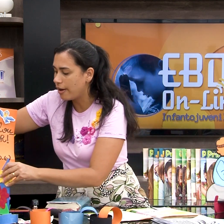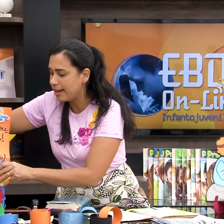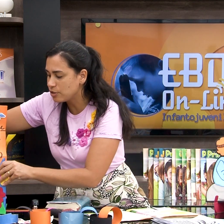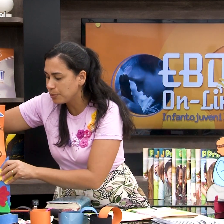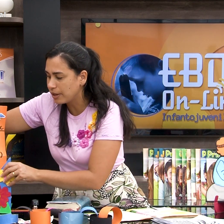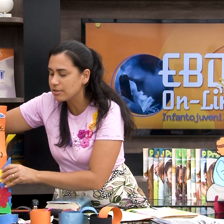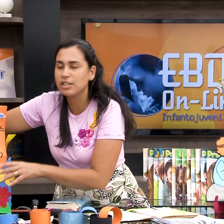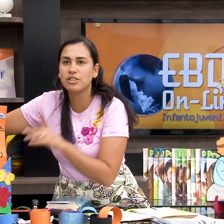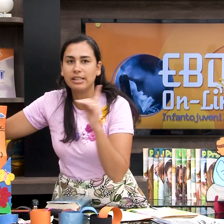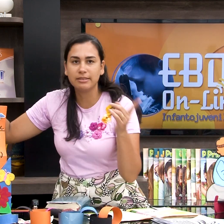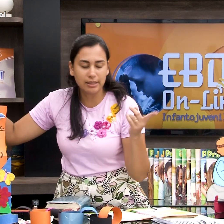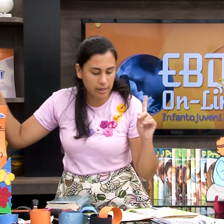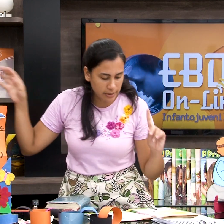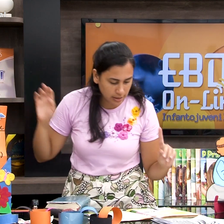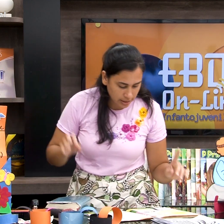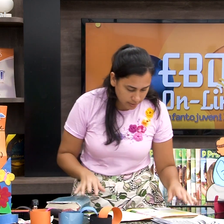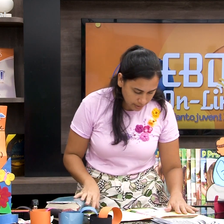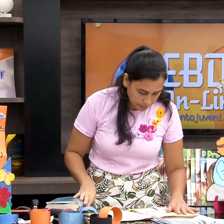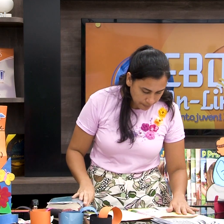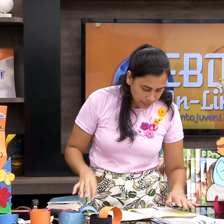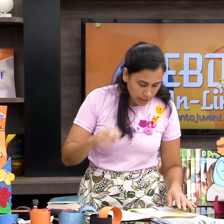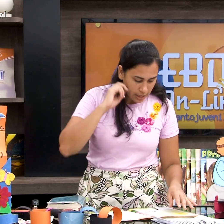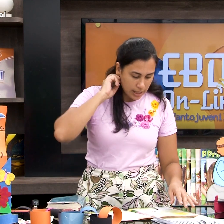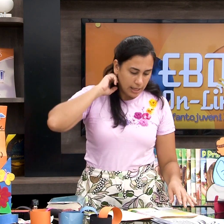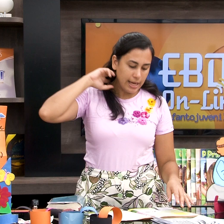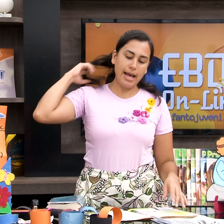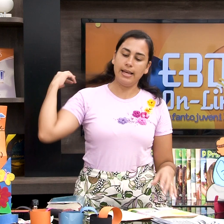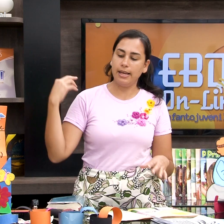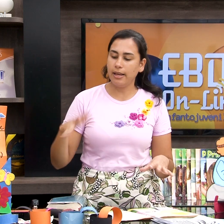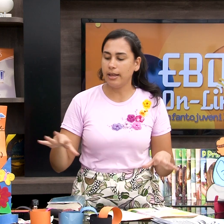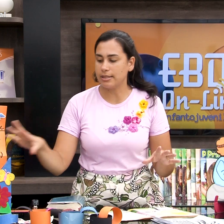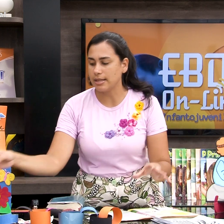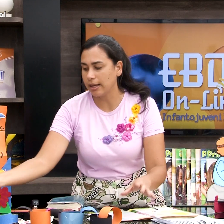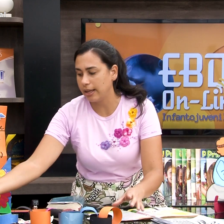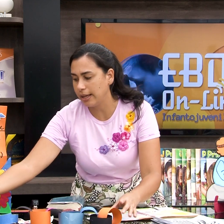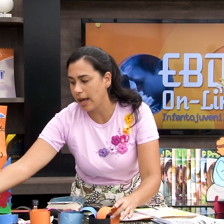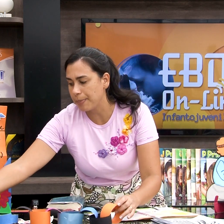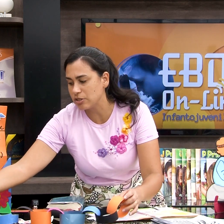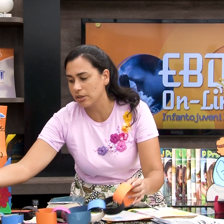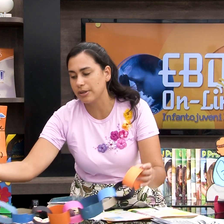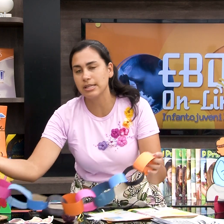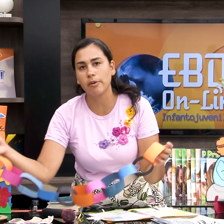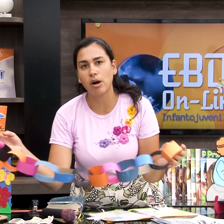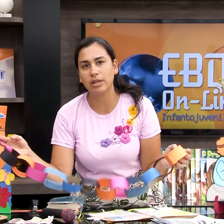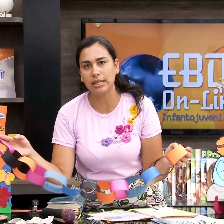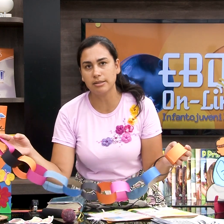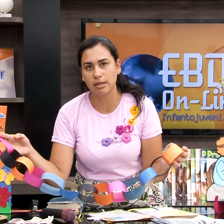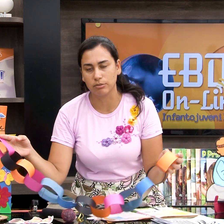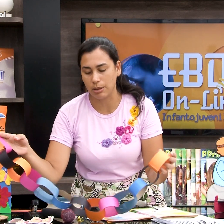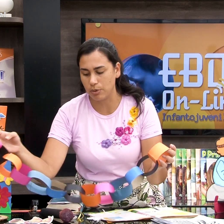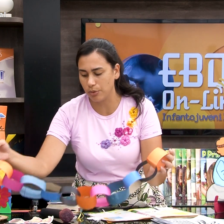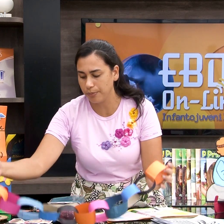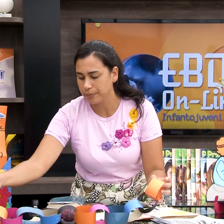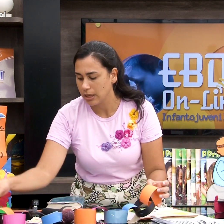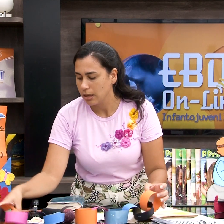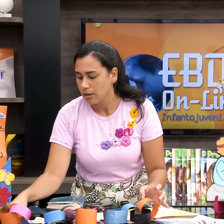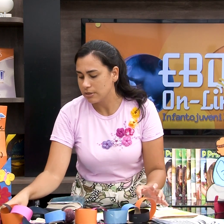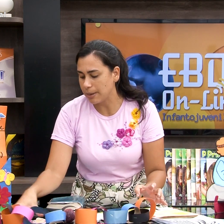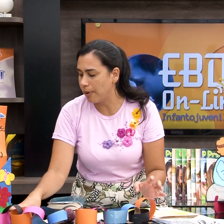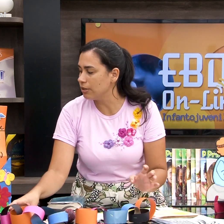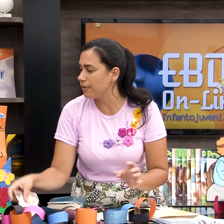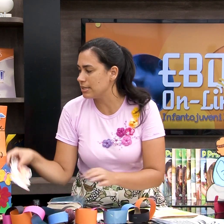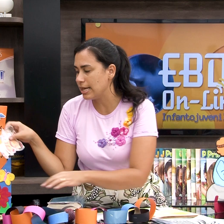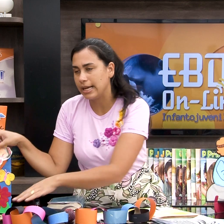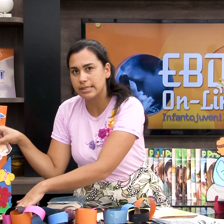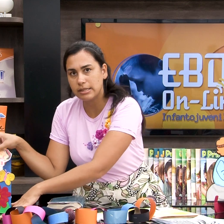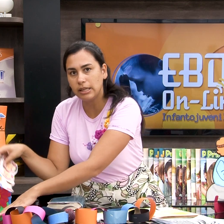não vou colar o resto porque vocês já entenderam a didática. E aí, esse aqui é pra gente fazer igual da lição, tá bom?